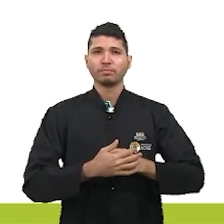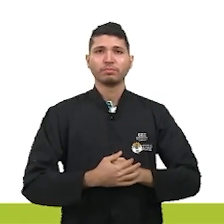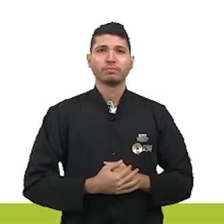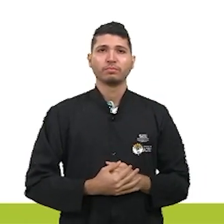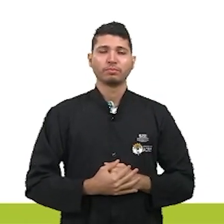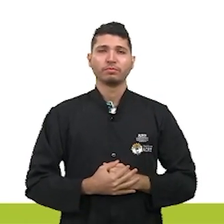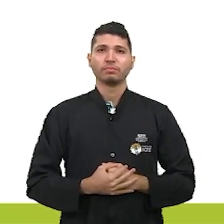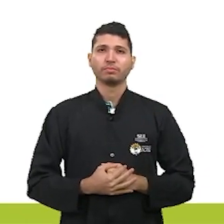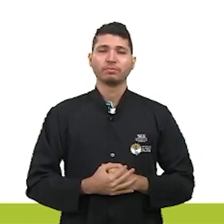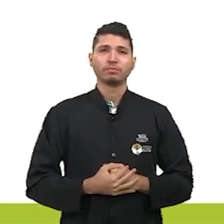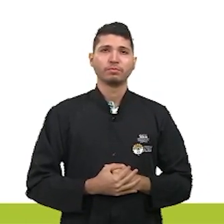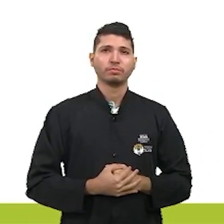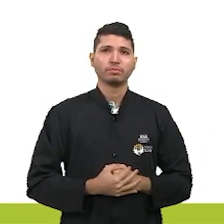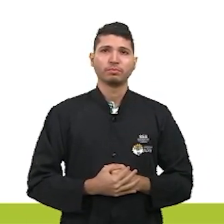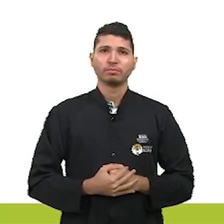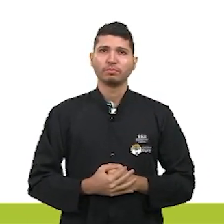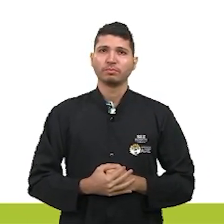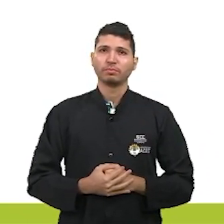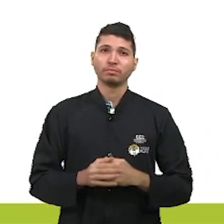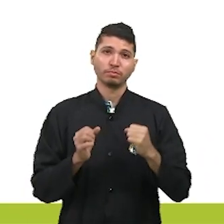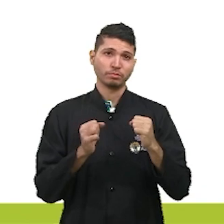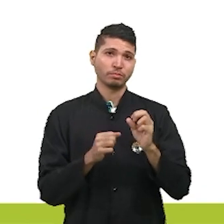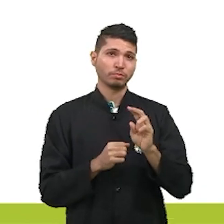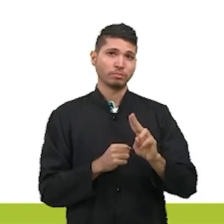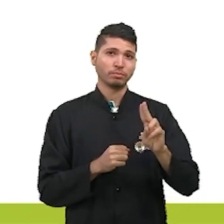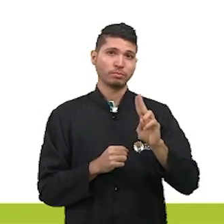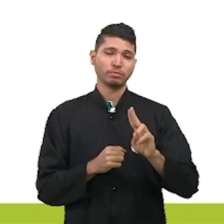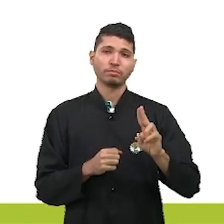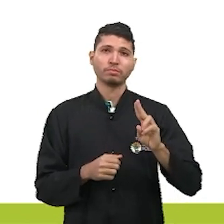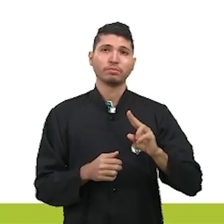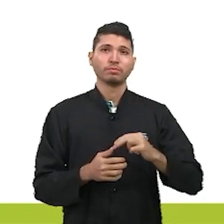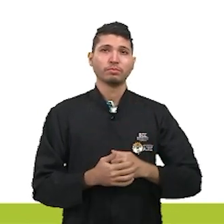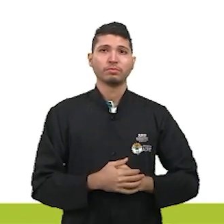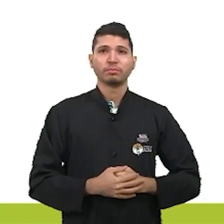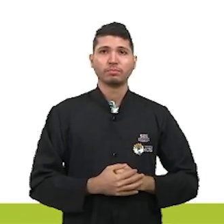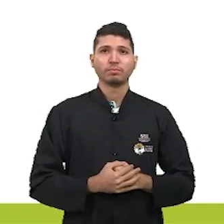M, isso. A, agora eu posso permutar A,